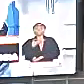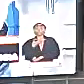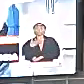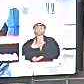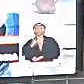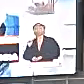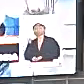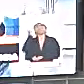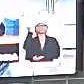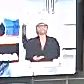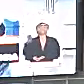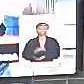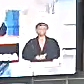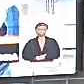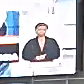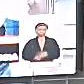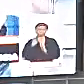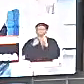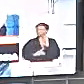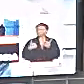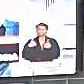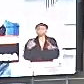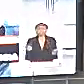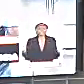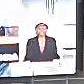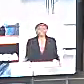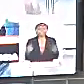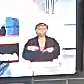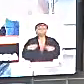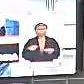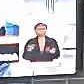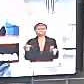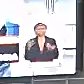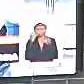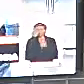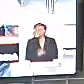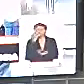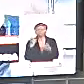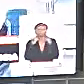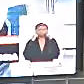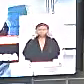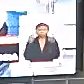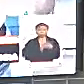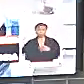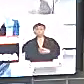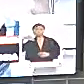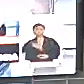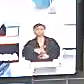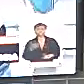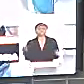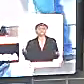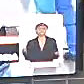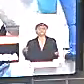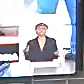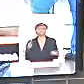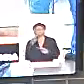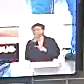não é me dado esse direito eu tenho que passar por todas esses constrangimentos para poder ver um amigo um ente